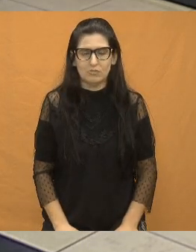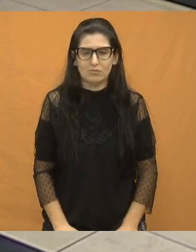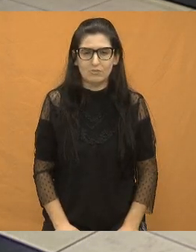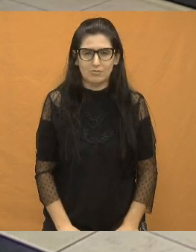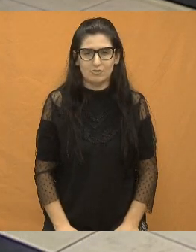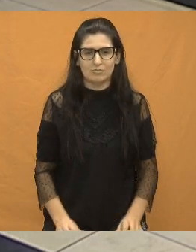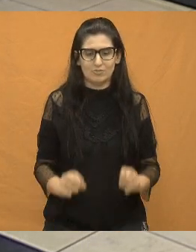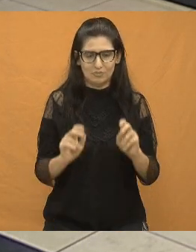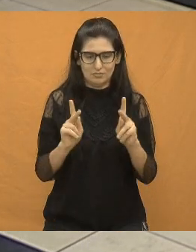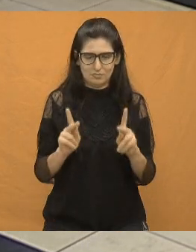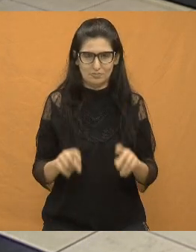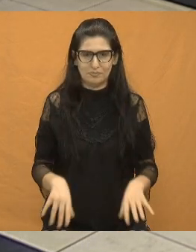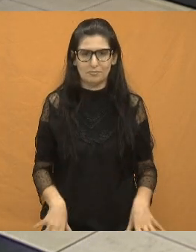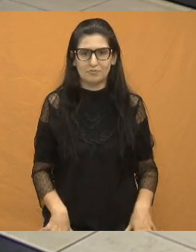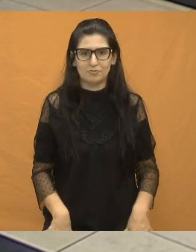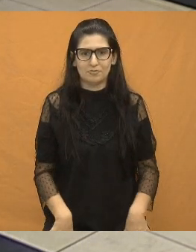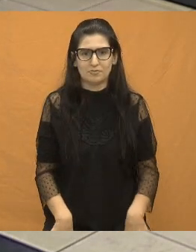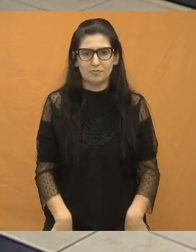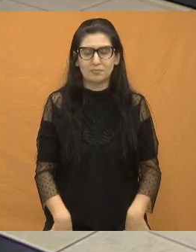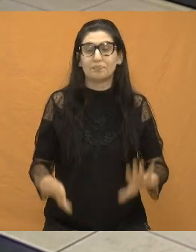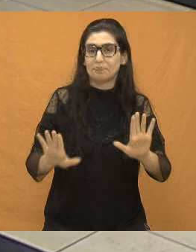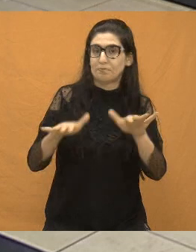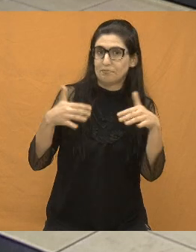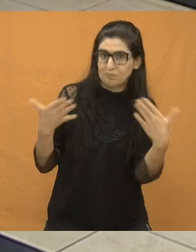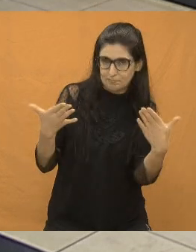Pronto? Então,